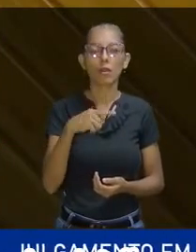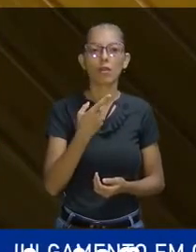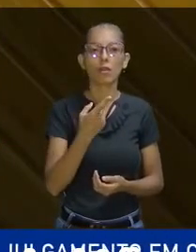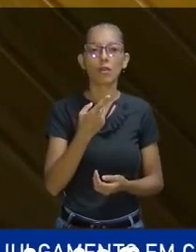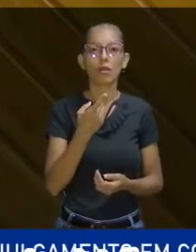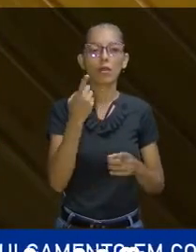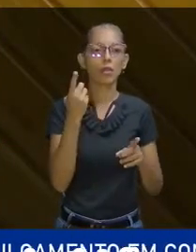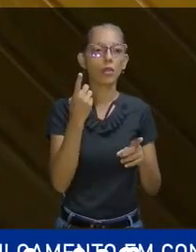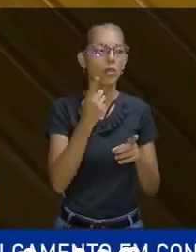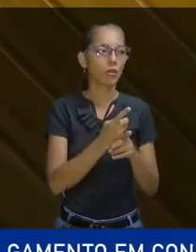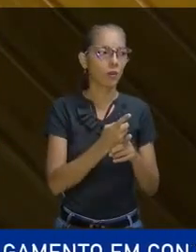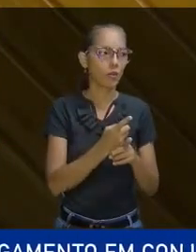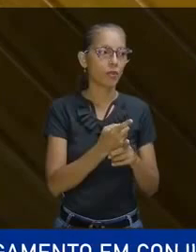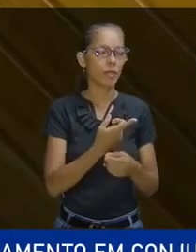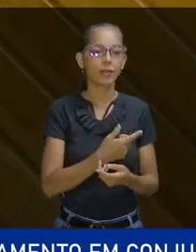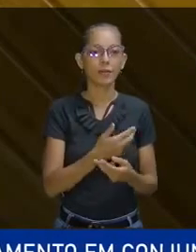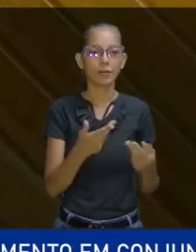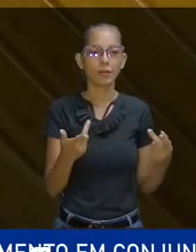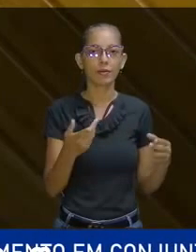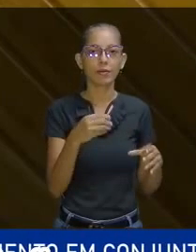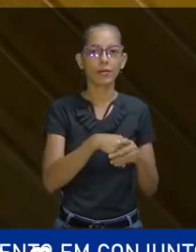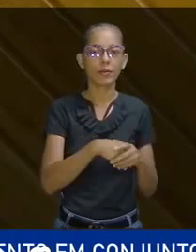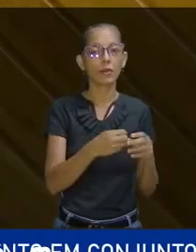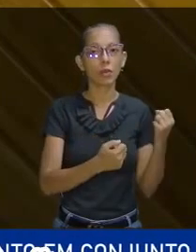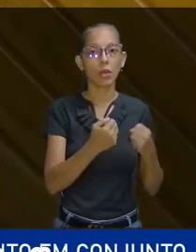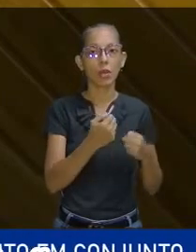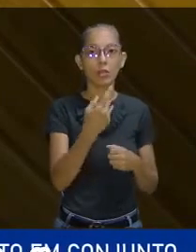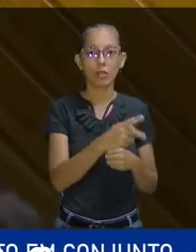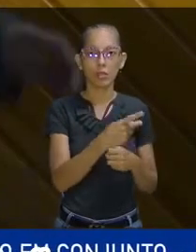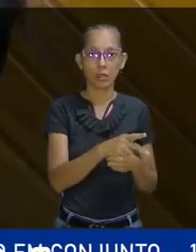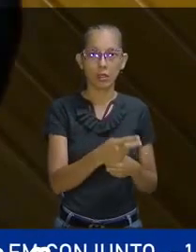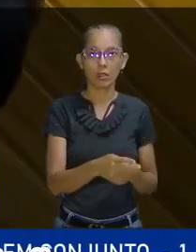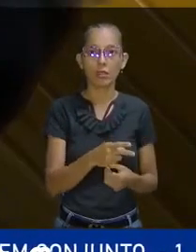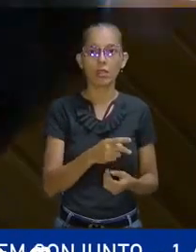ocorrida na antevéspera da eleição. Sobreveio